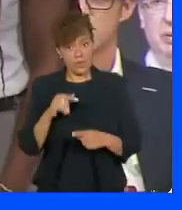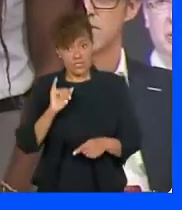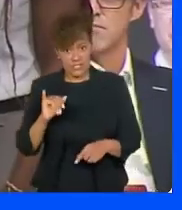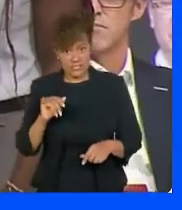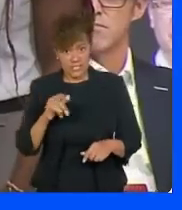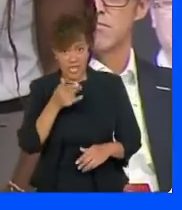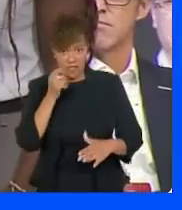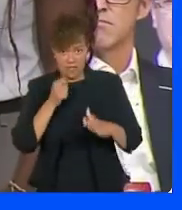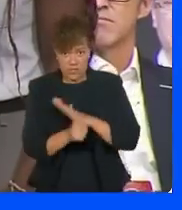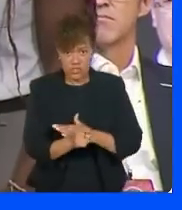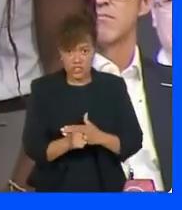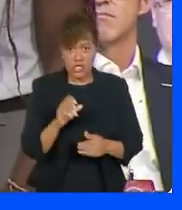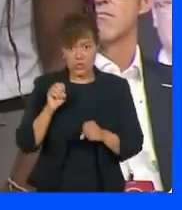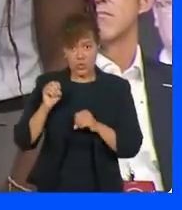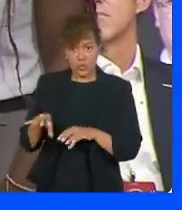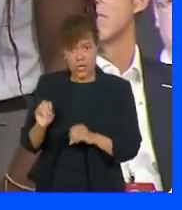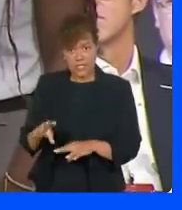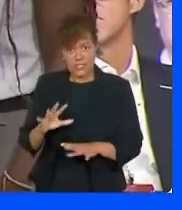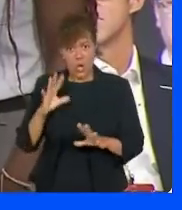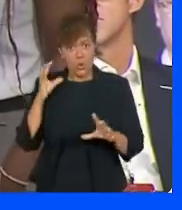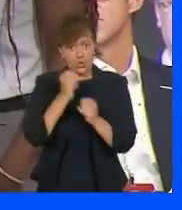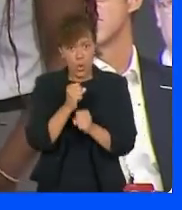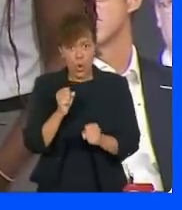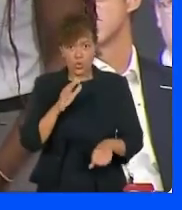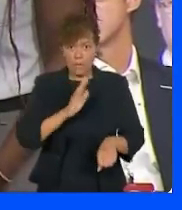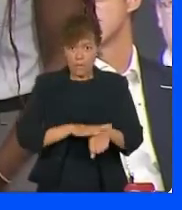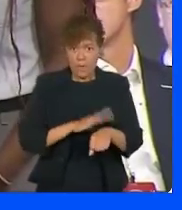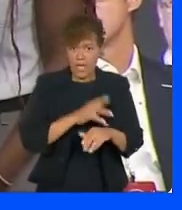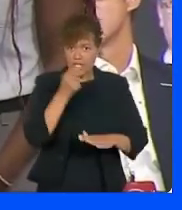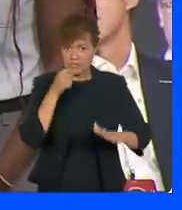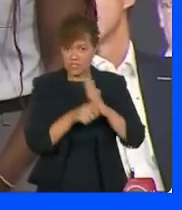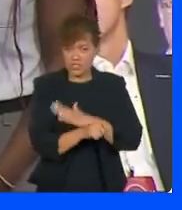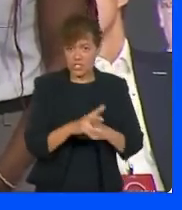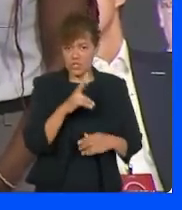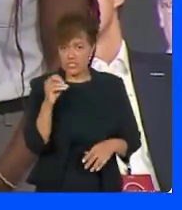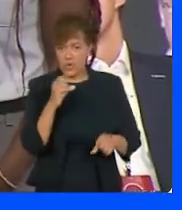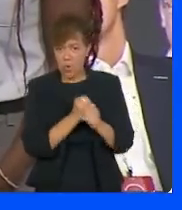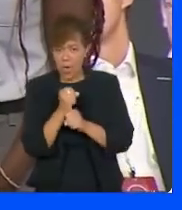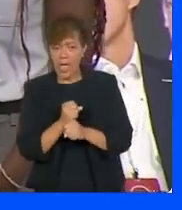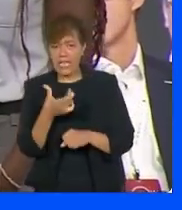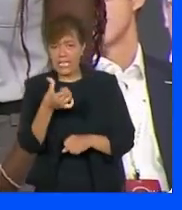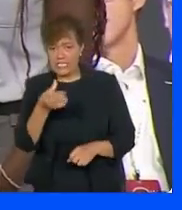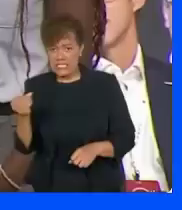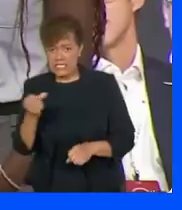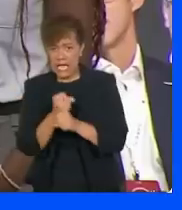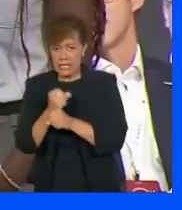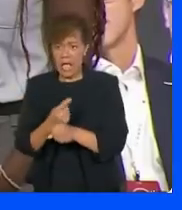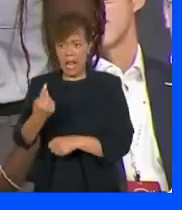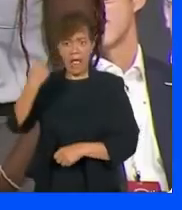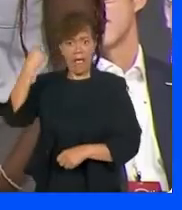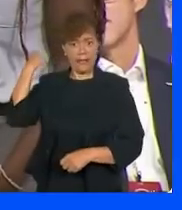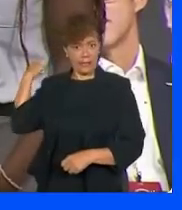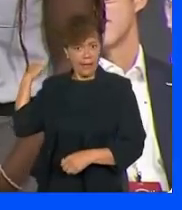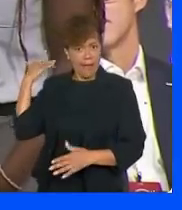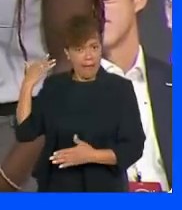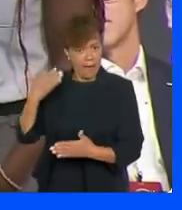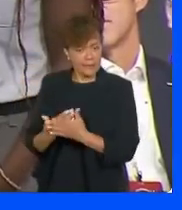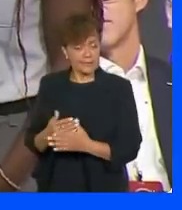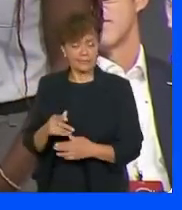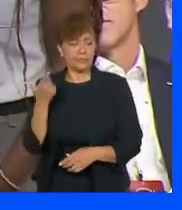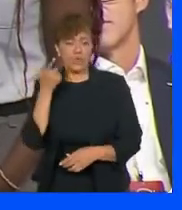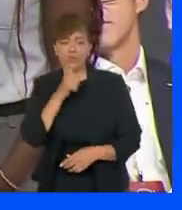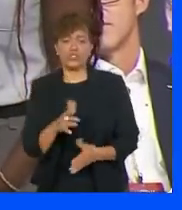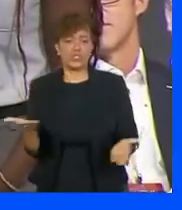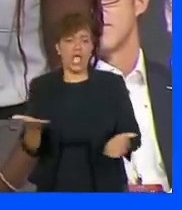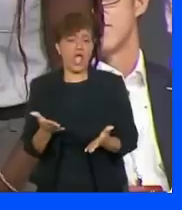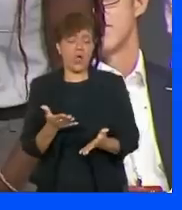tivesse investido na educação, quando todo mundo investiu, nos anos 50 ou nos anos 60, a gente não teria a